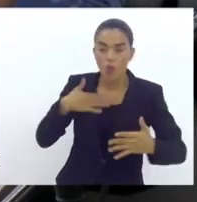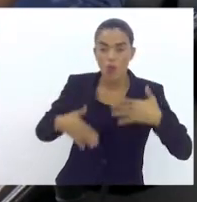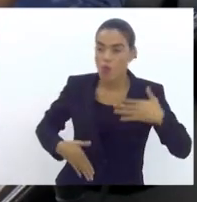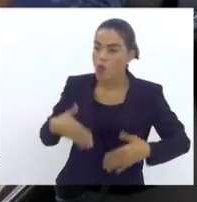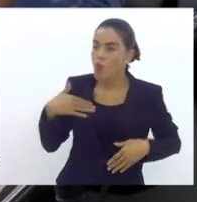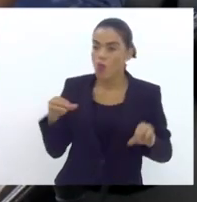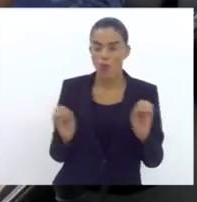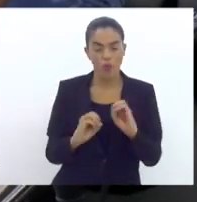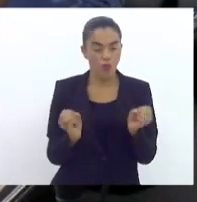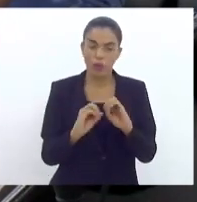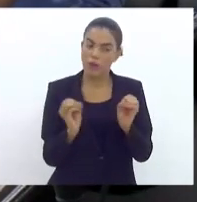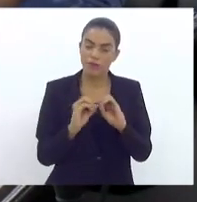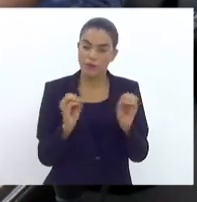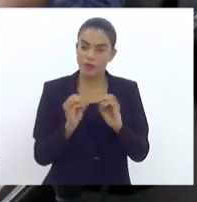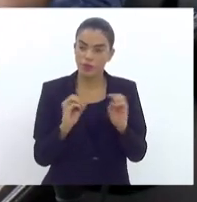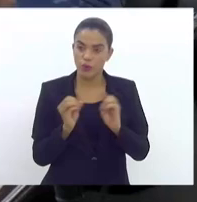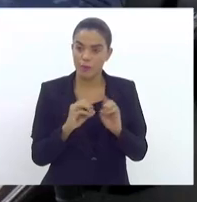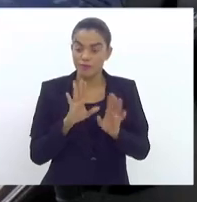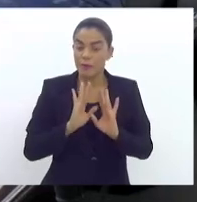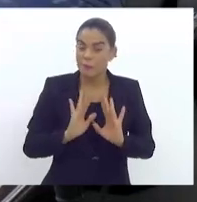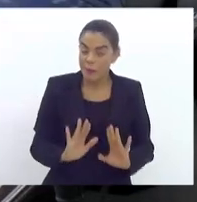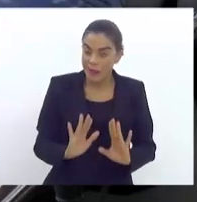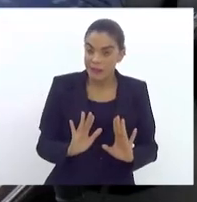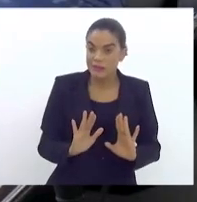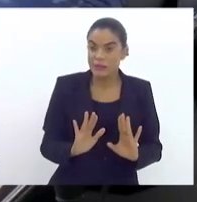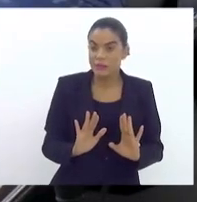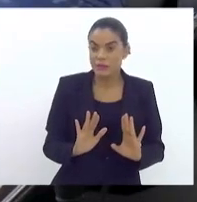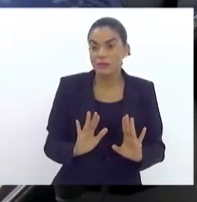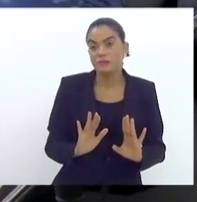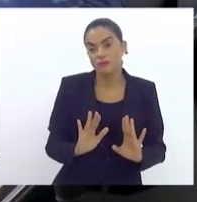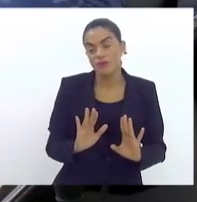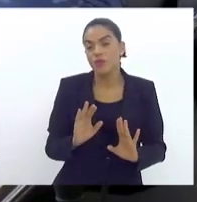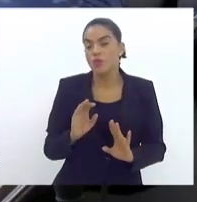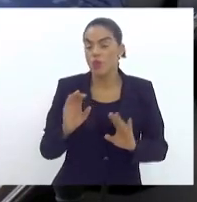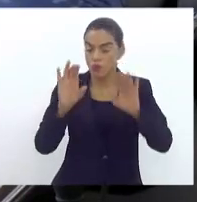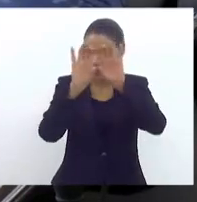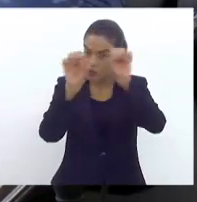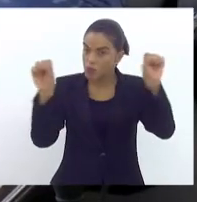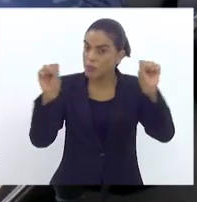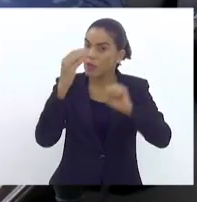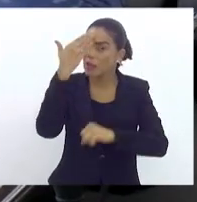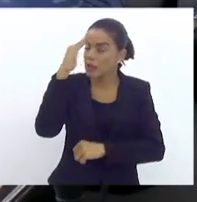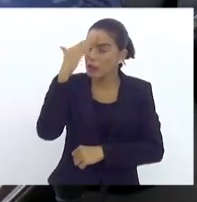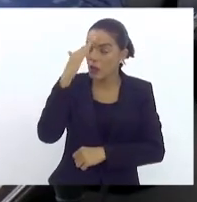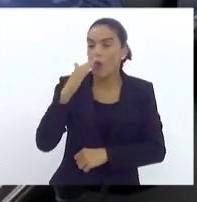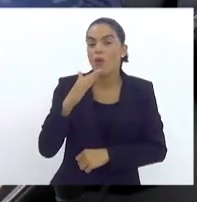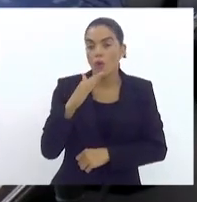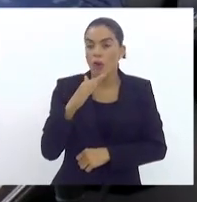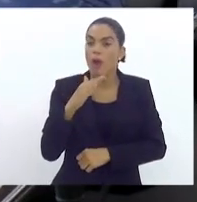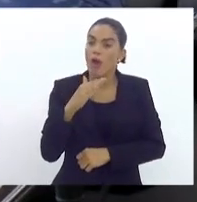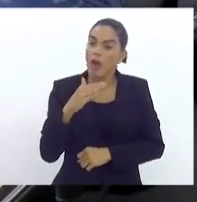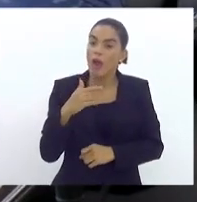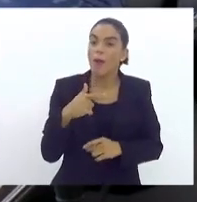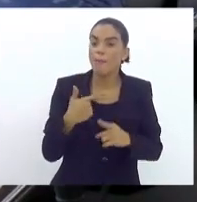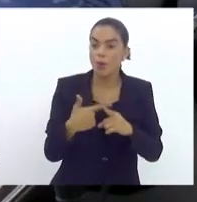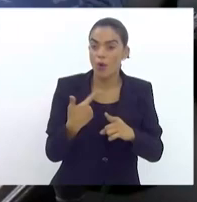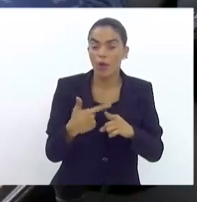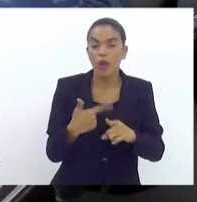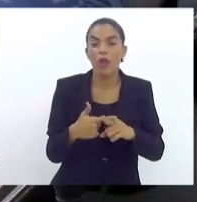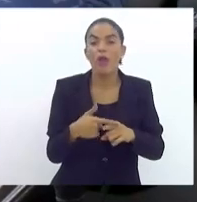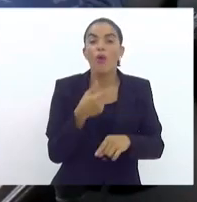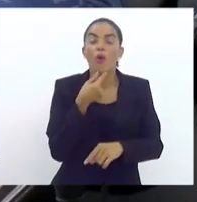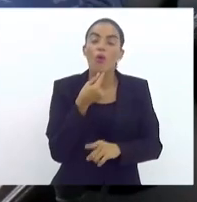não teve contato físico mas o STJ entendeu que a expressão é contemplação passiva né